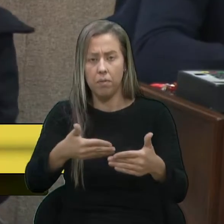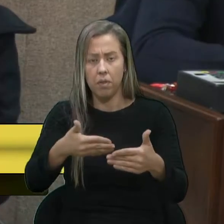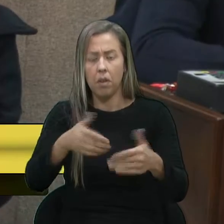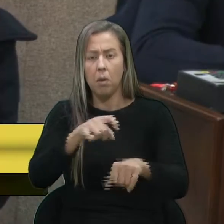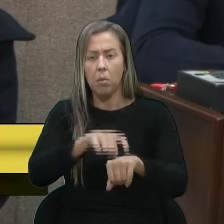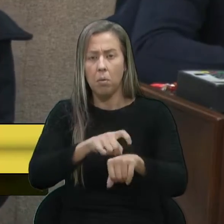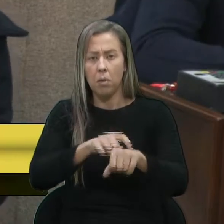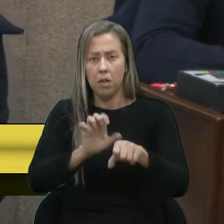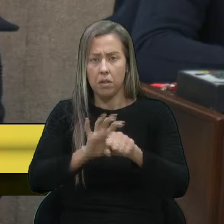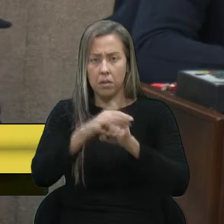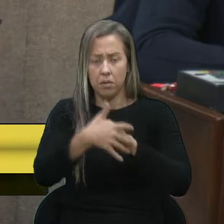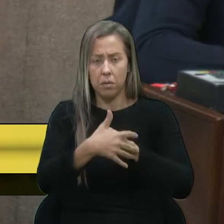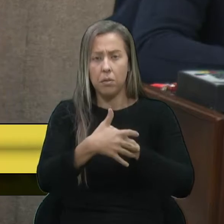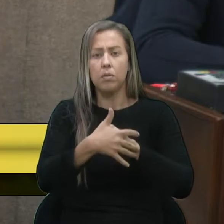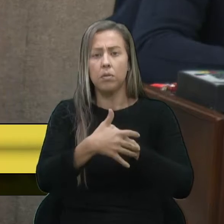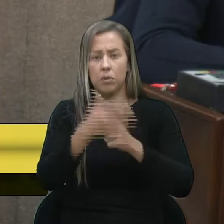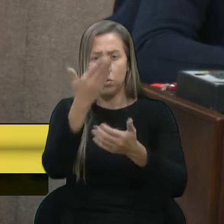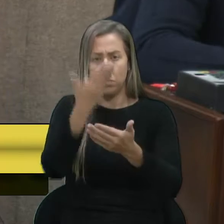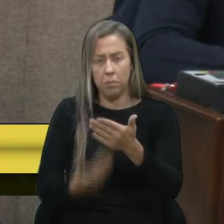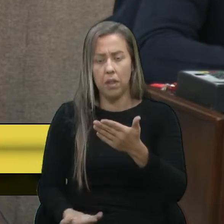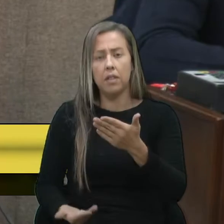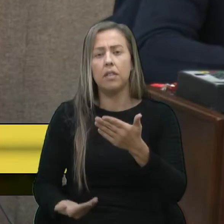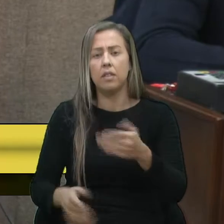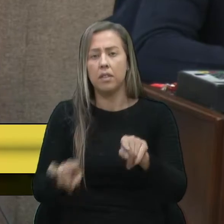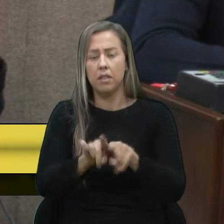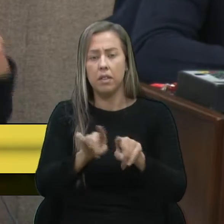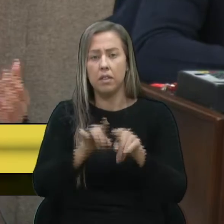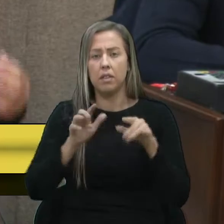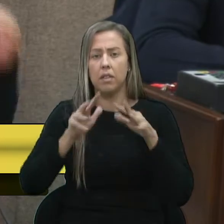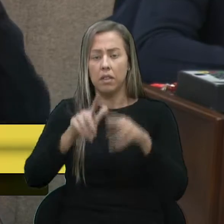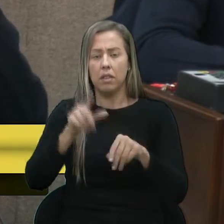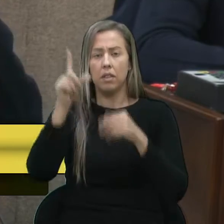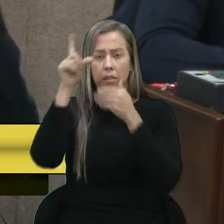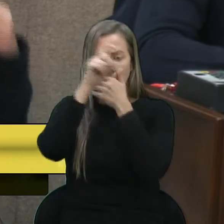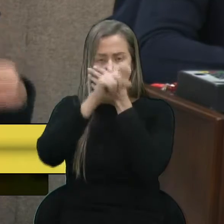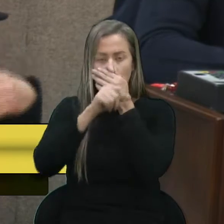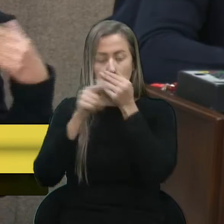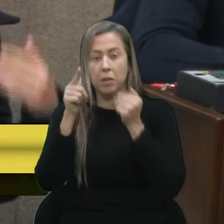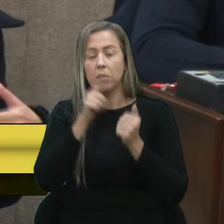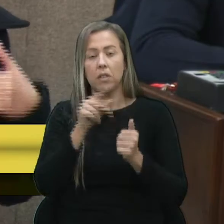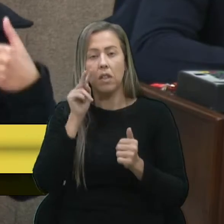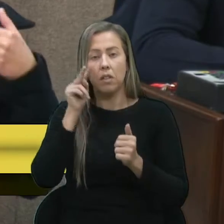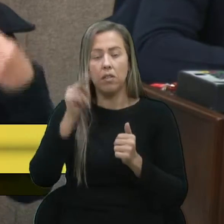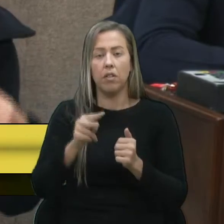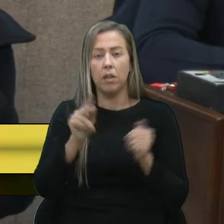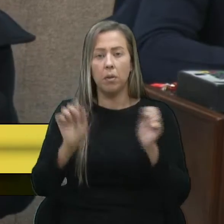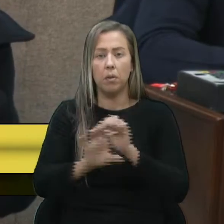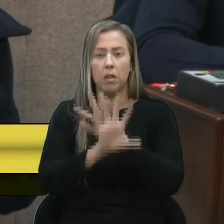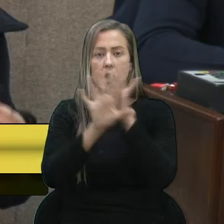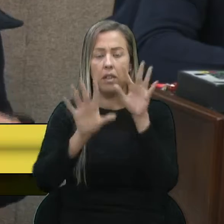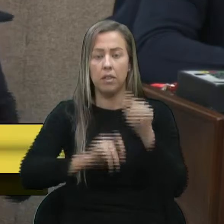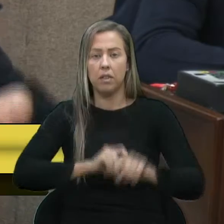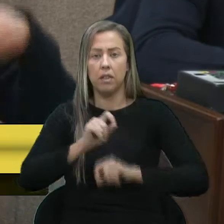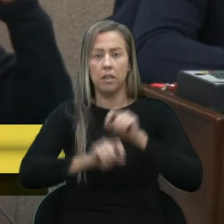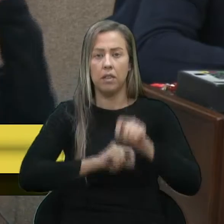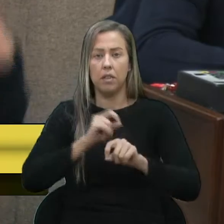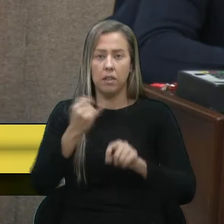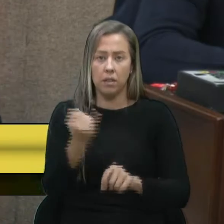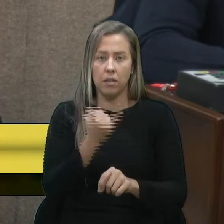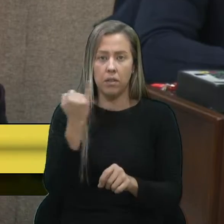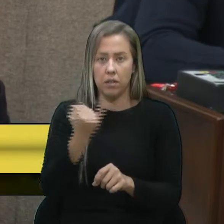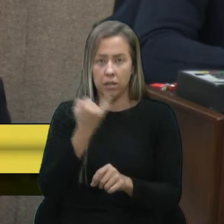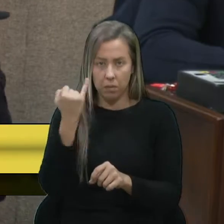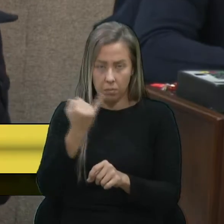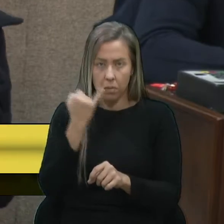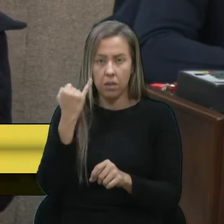de pandemia, de perdas e de tanta dificuldade para conseguir enxergar com clareza a